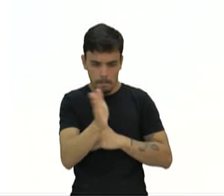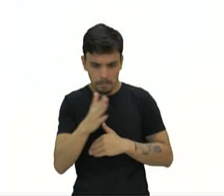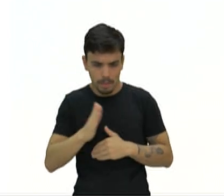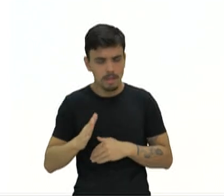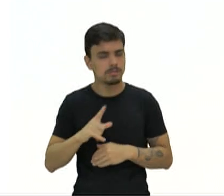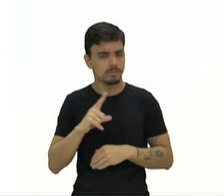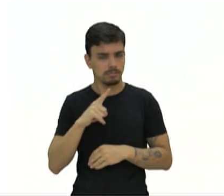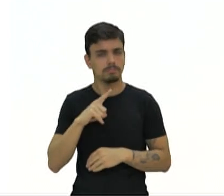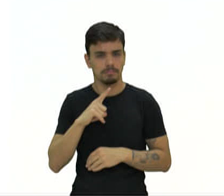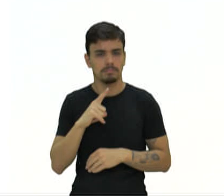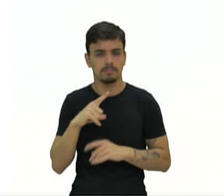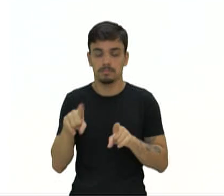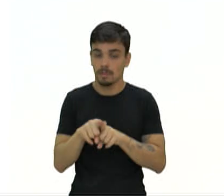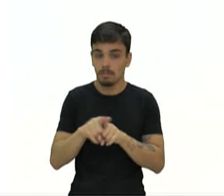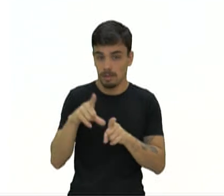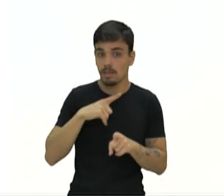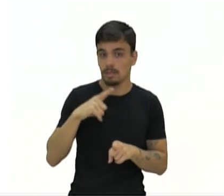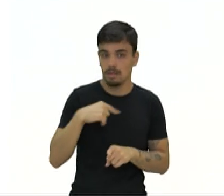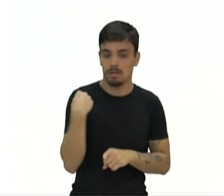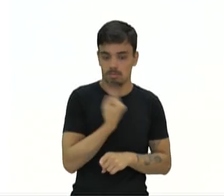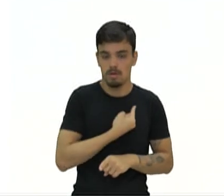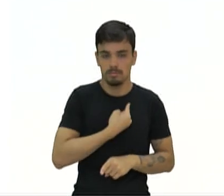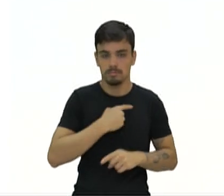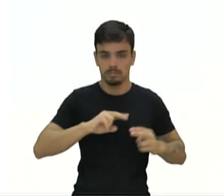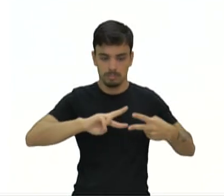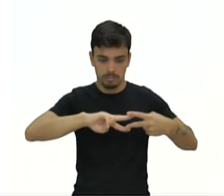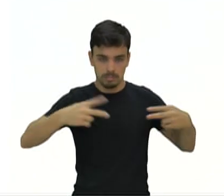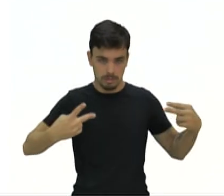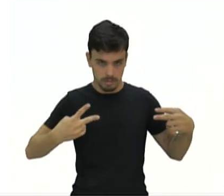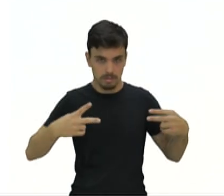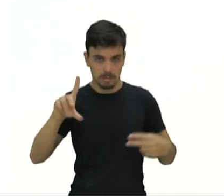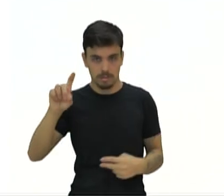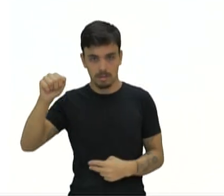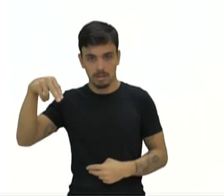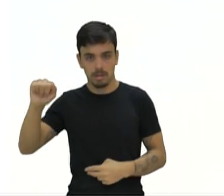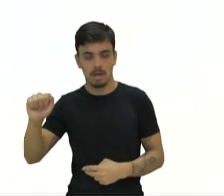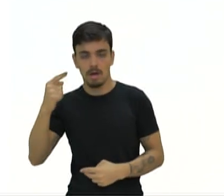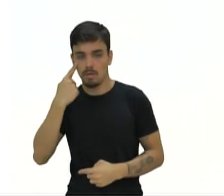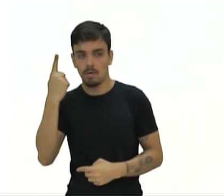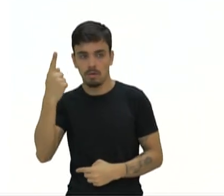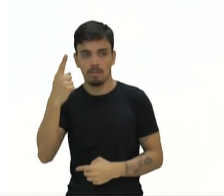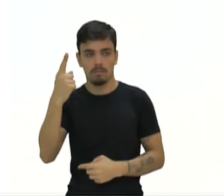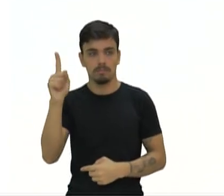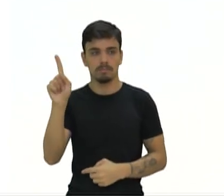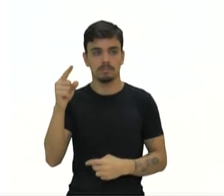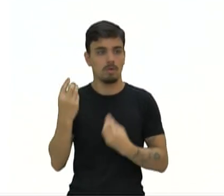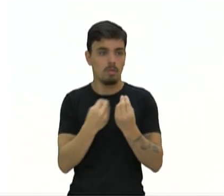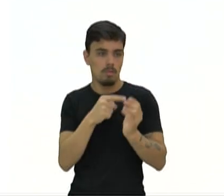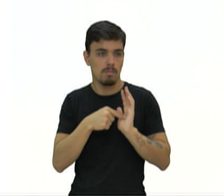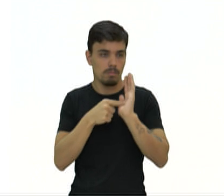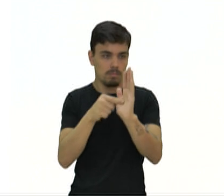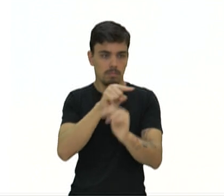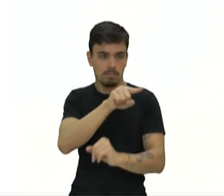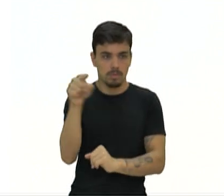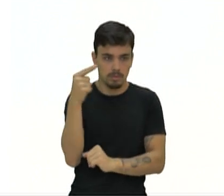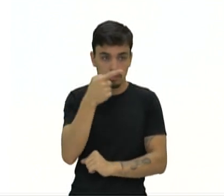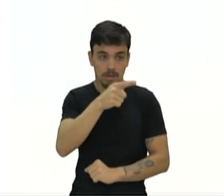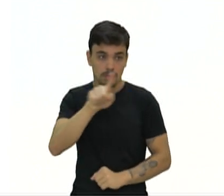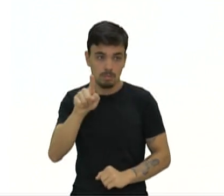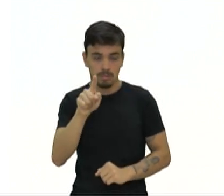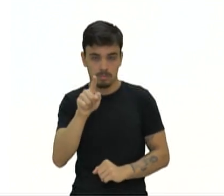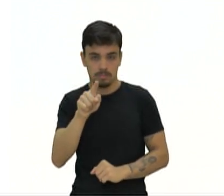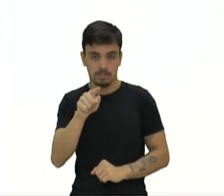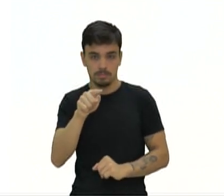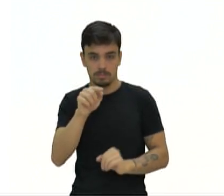mais que ainda a gente tem no nosso DNA. Ok? Aqui uma ilustração para vocês, nessa última fase que eu falei, e